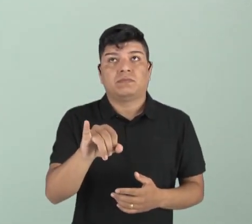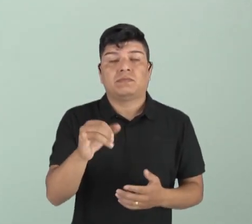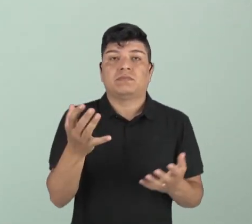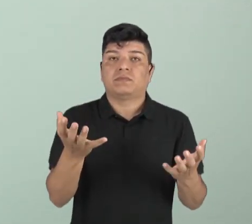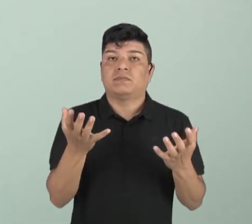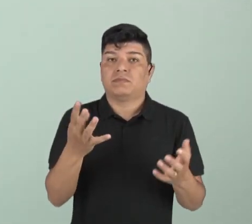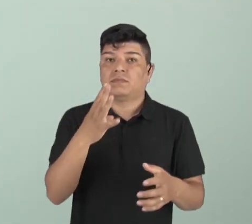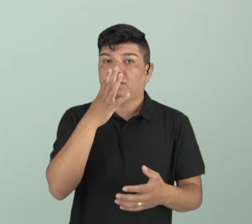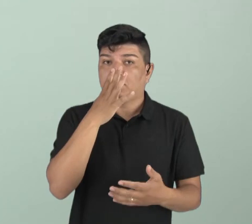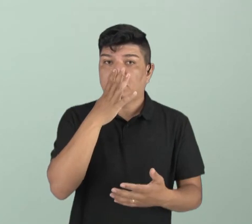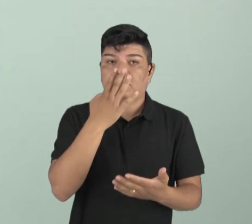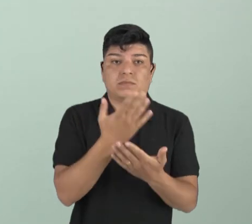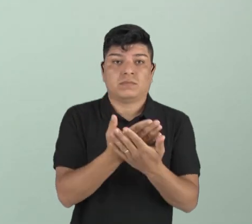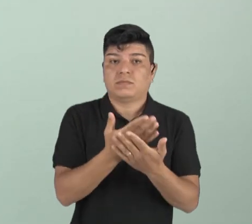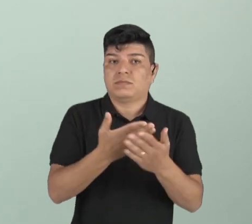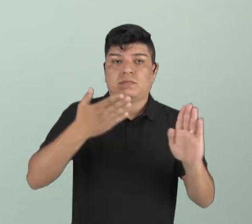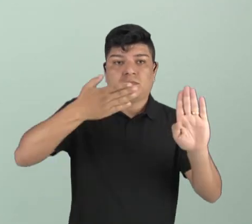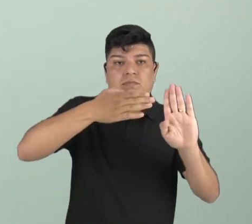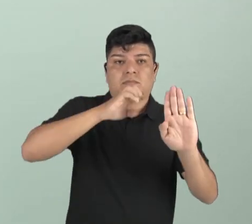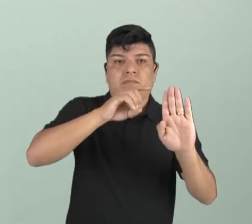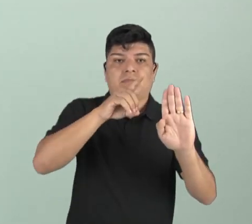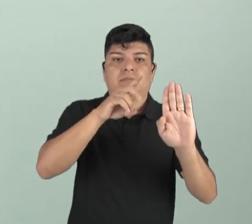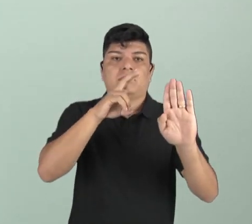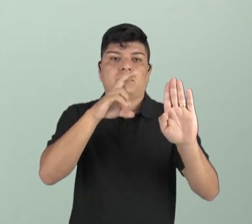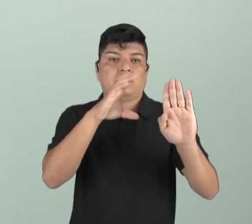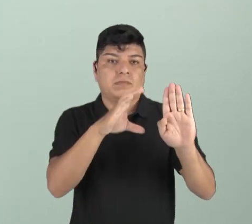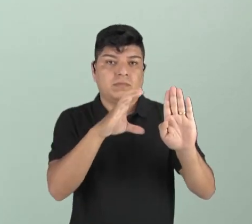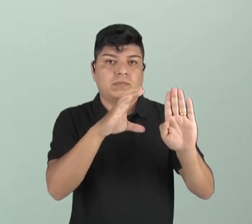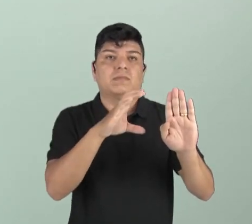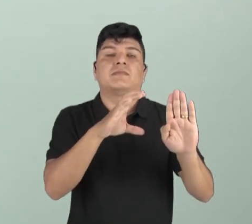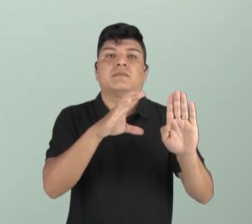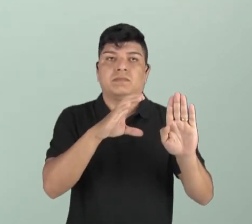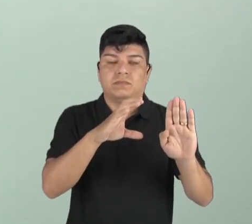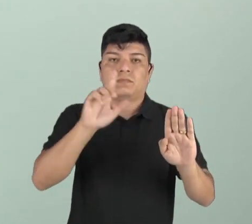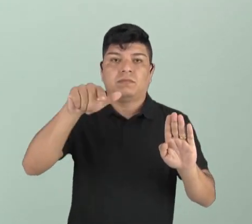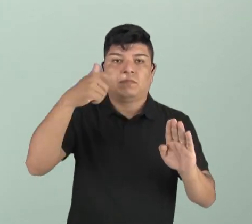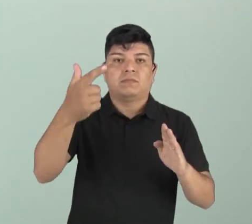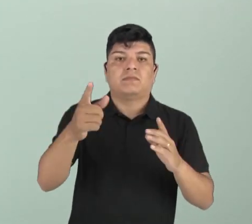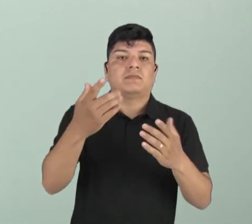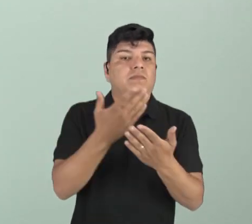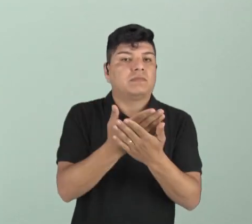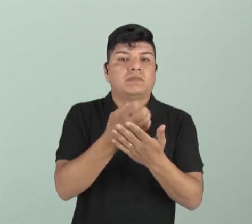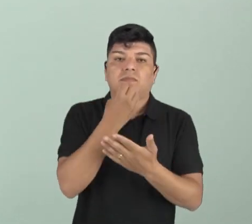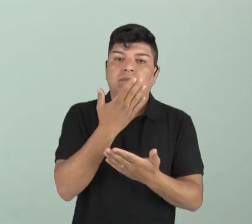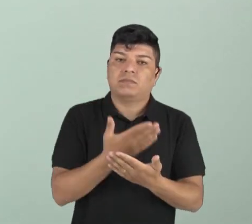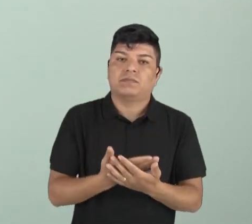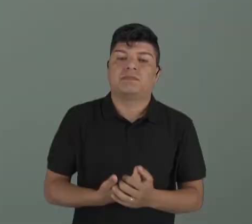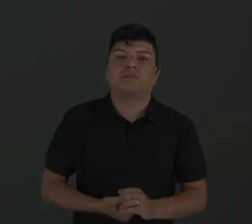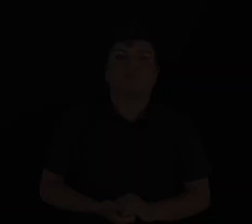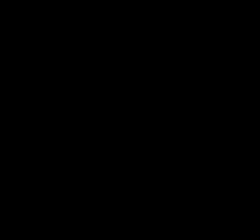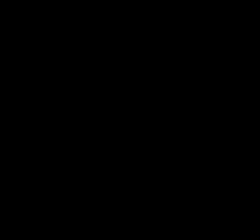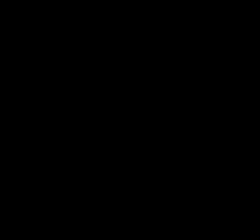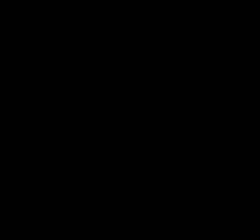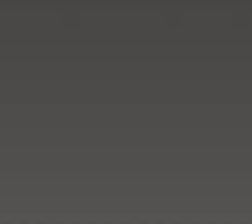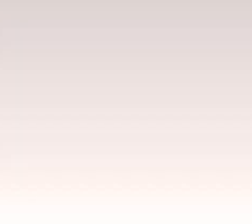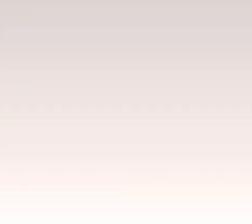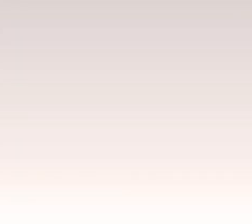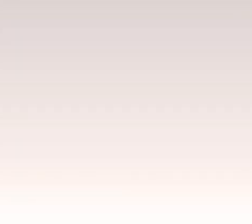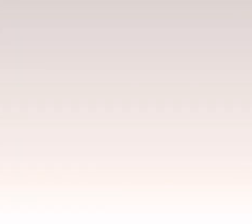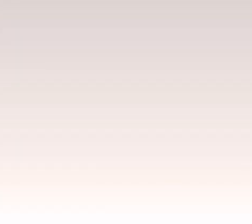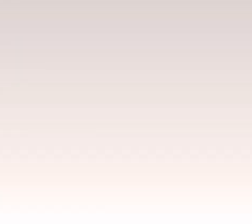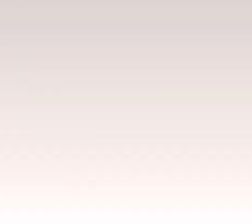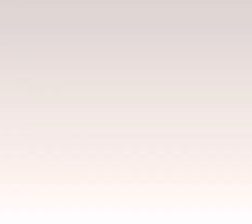quiser rever a nossa aula basta acessar a plataforma e-book e até as próximas aulas Bons estudos